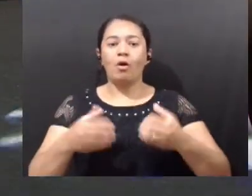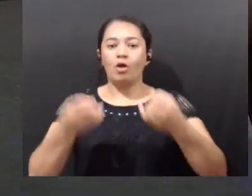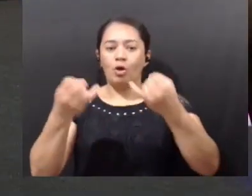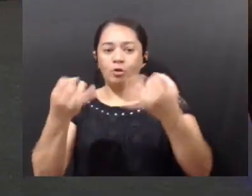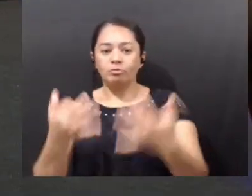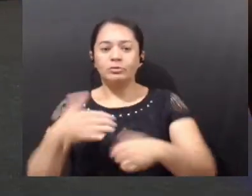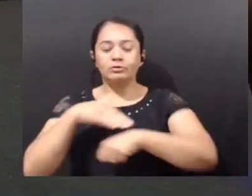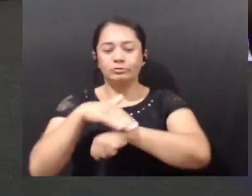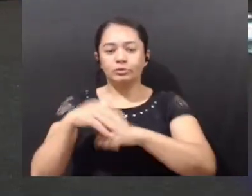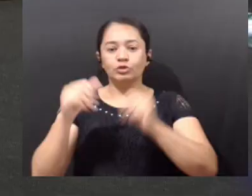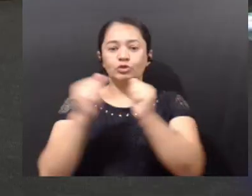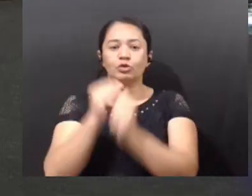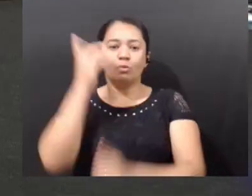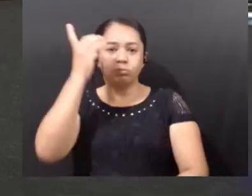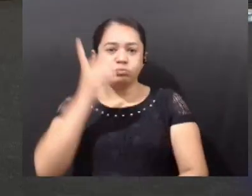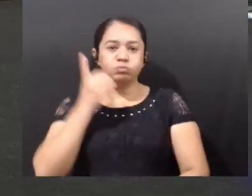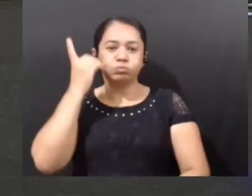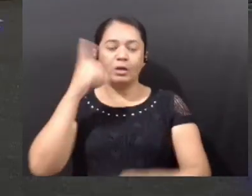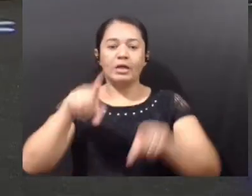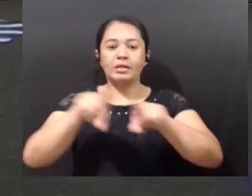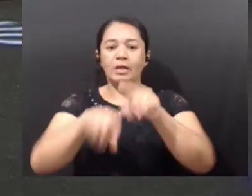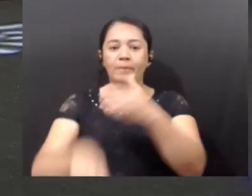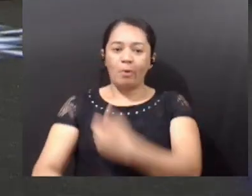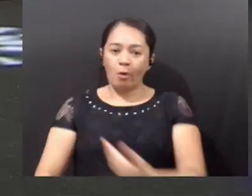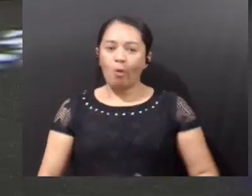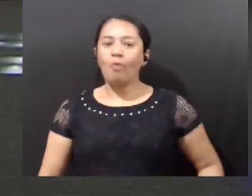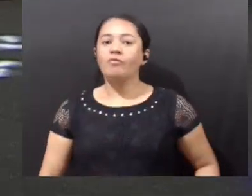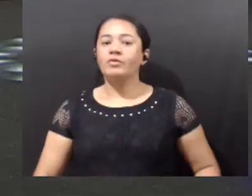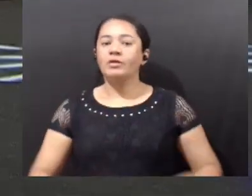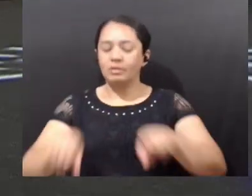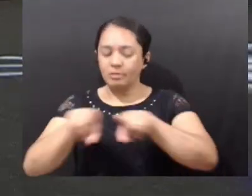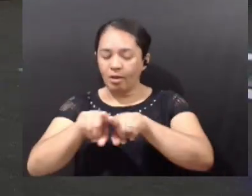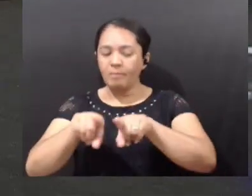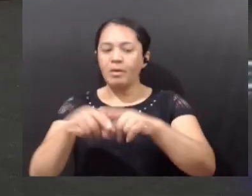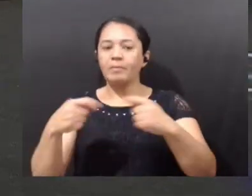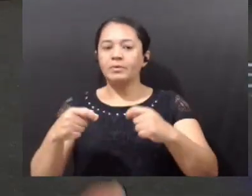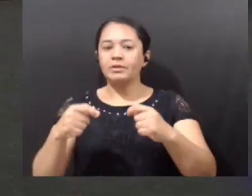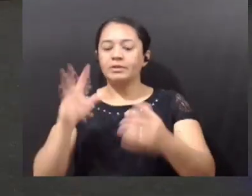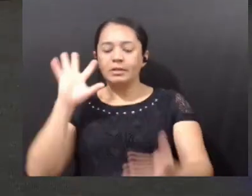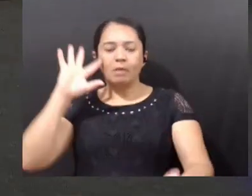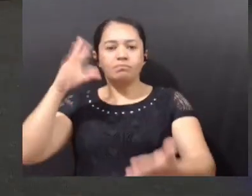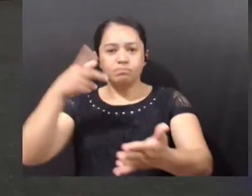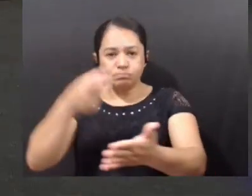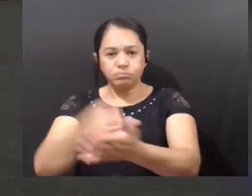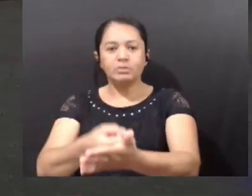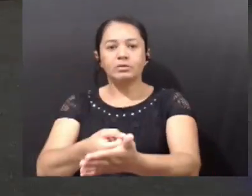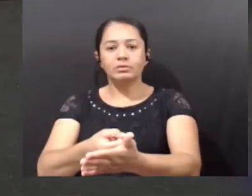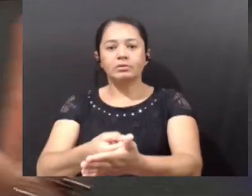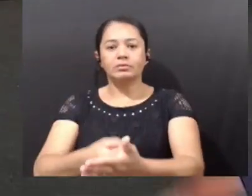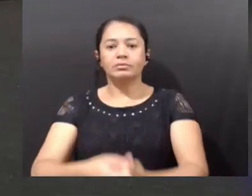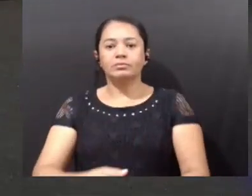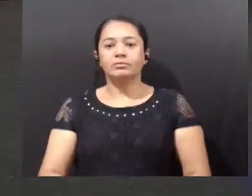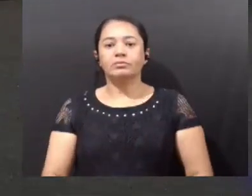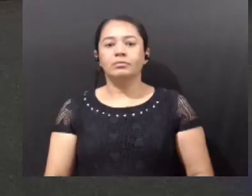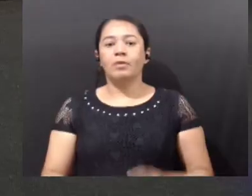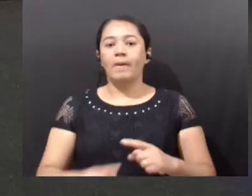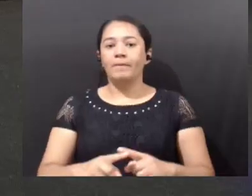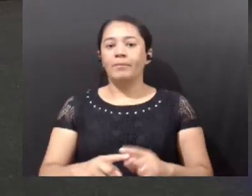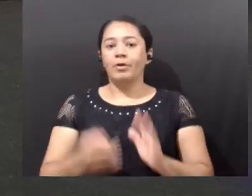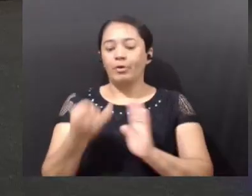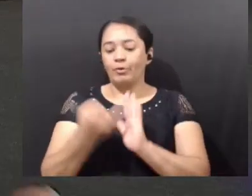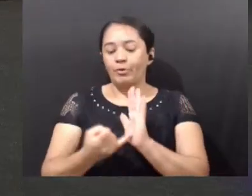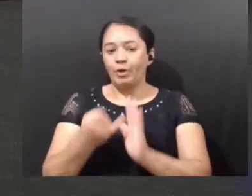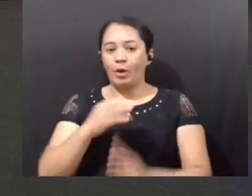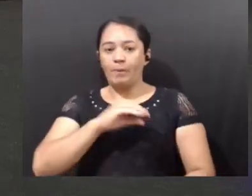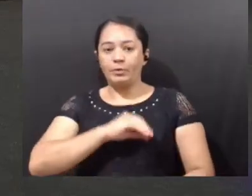próprio governo, né? O governo tem que também ter essa decisão, porque até o imposto de renda houve atualização em